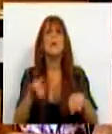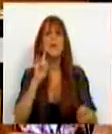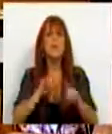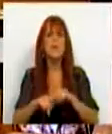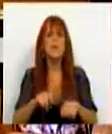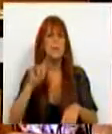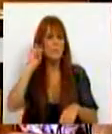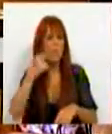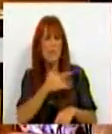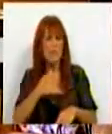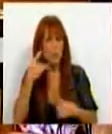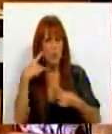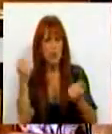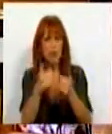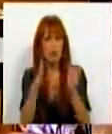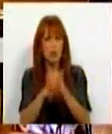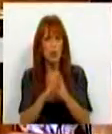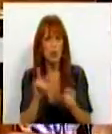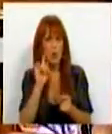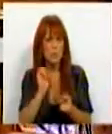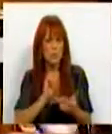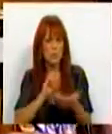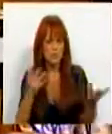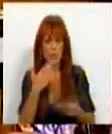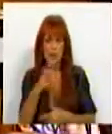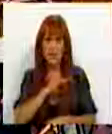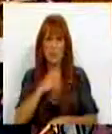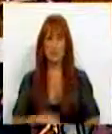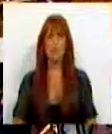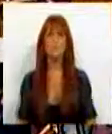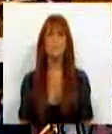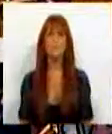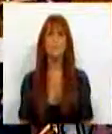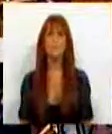deputada, em causa a saúde pública de todos e de todas nós. Muito obrigada, Sr. Presidente. Obrigado.